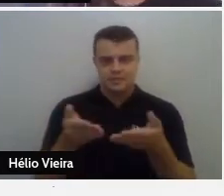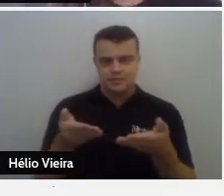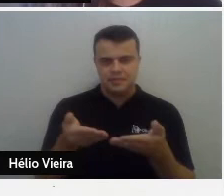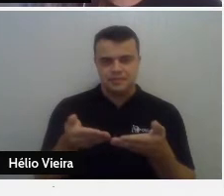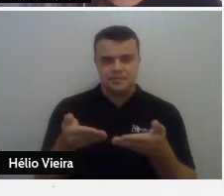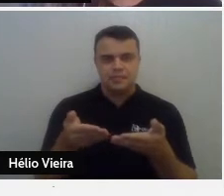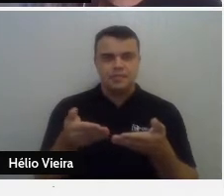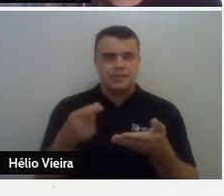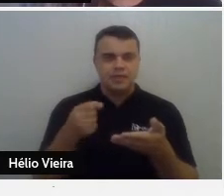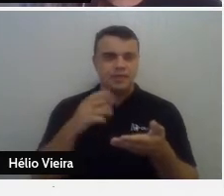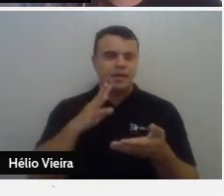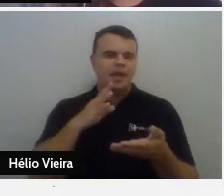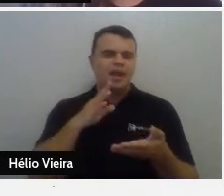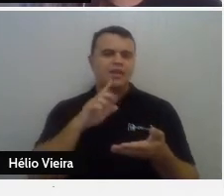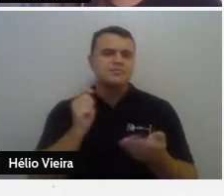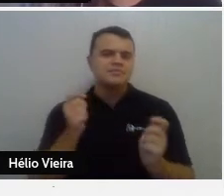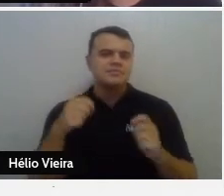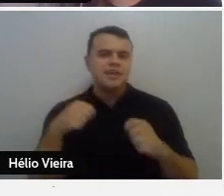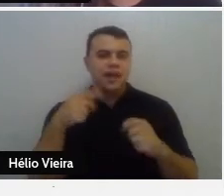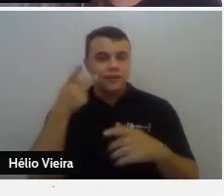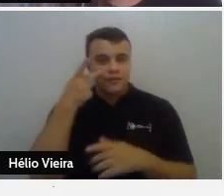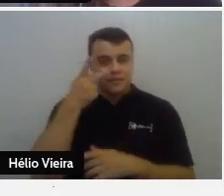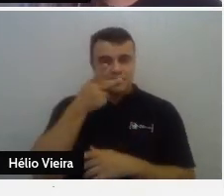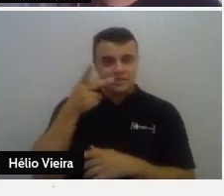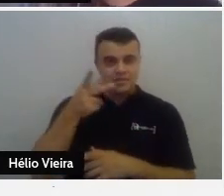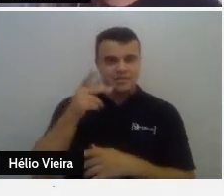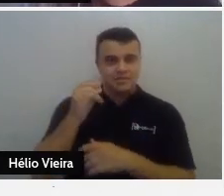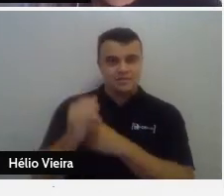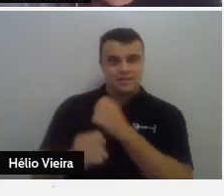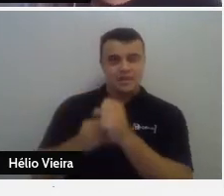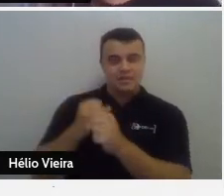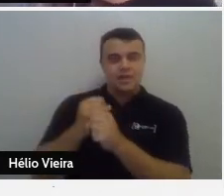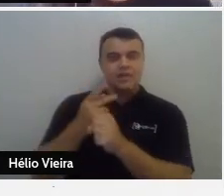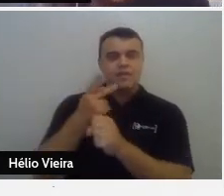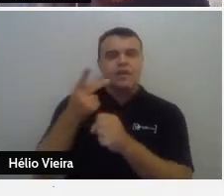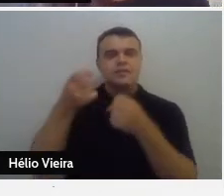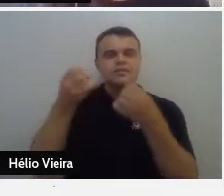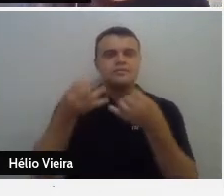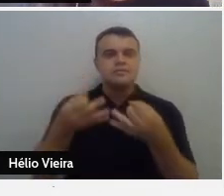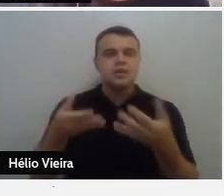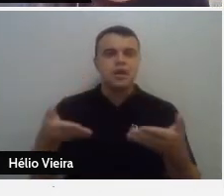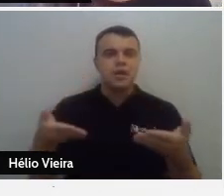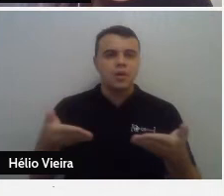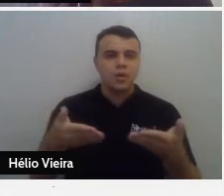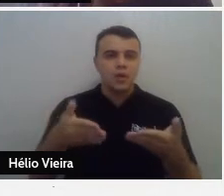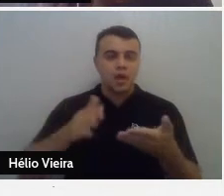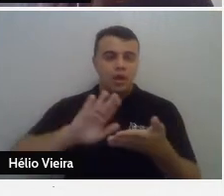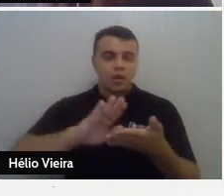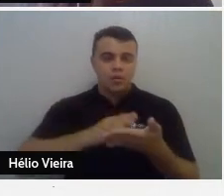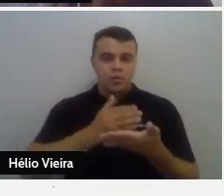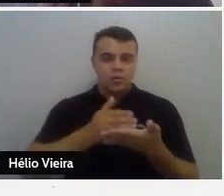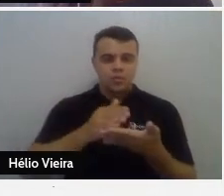nessa vibe de visitação de sites, a gente vai falar um pouquinho também de alguns